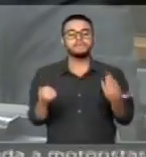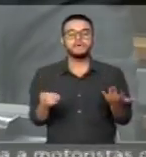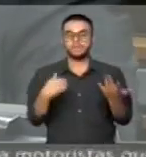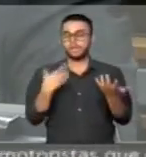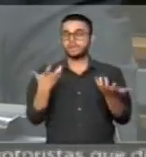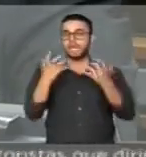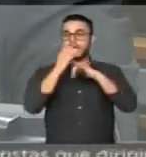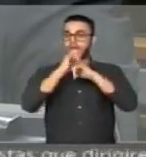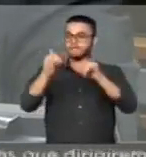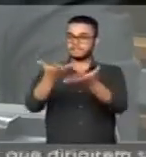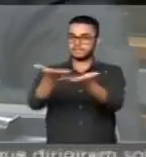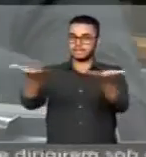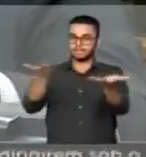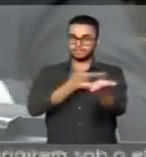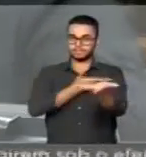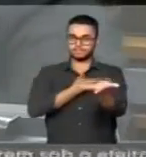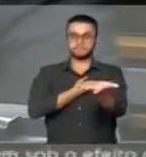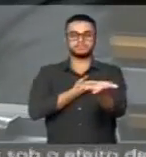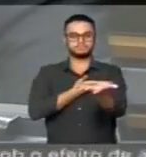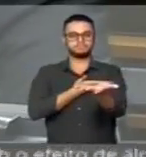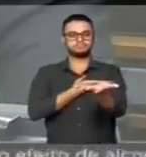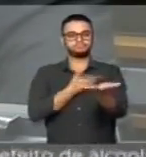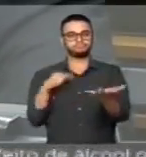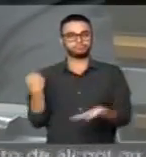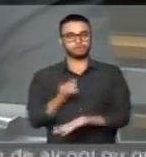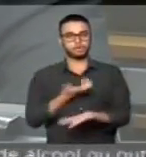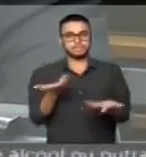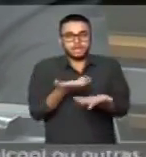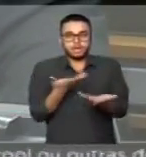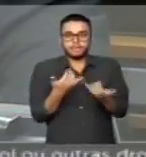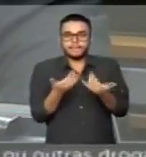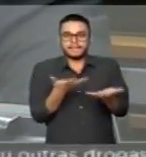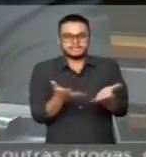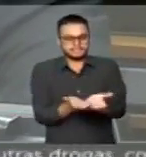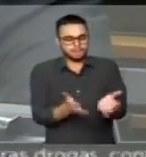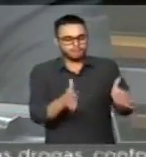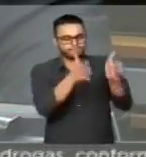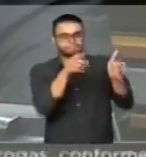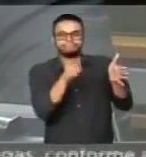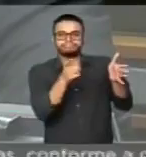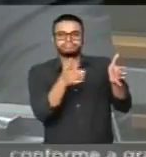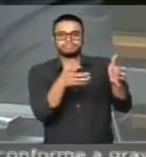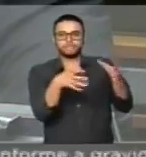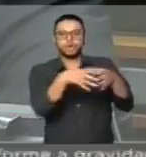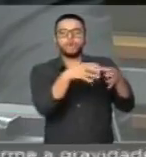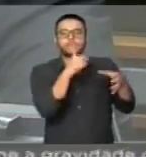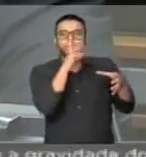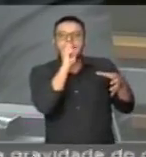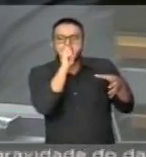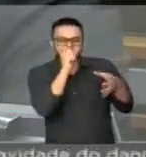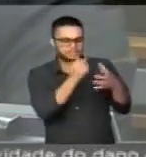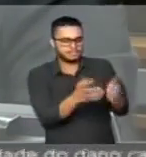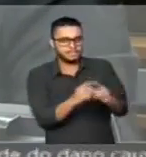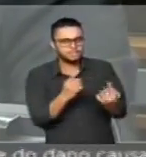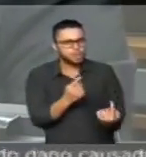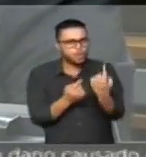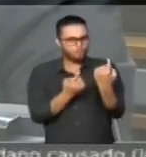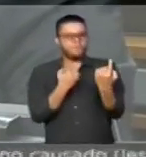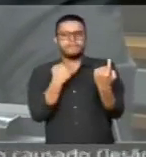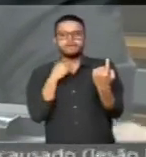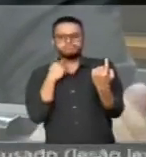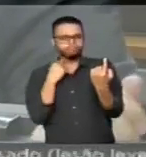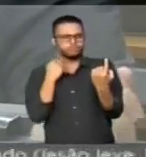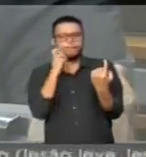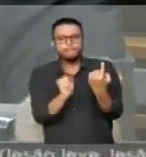deputados que nós estamos num cesto de laranja. Tem uma laranja podre que pode contaminar todos. Aqueles que